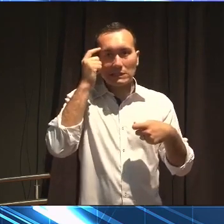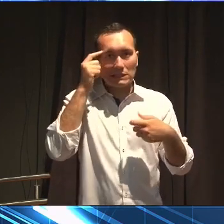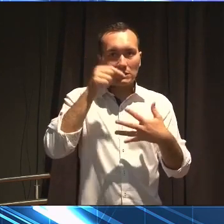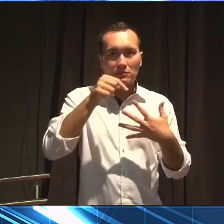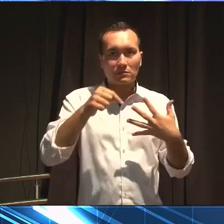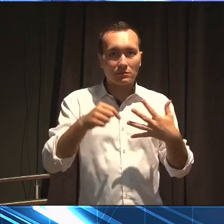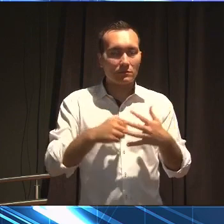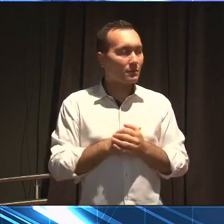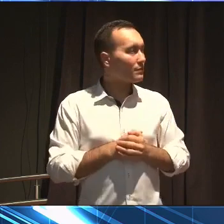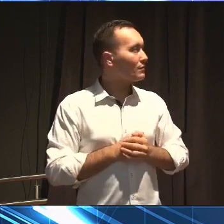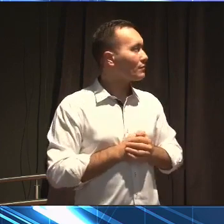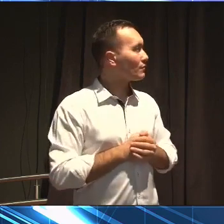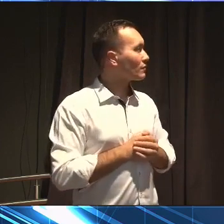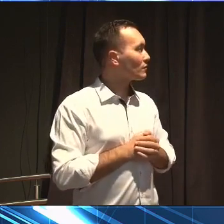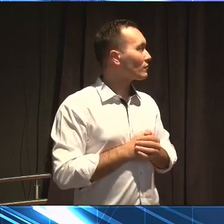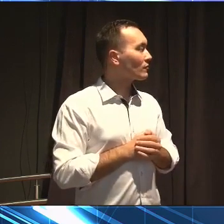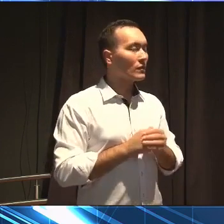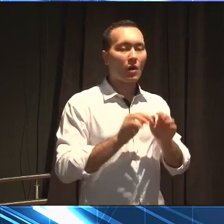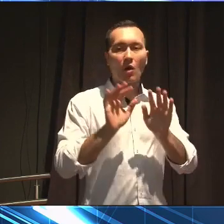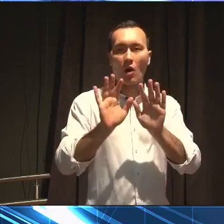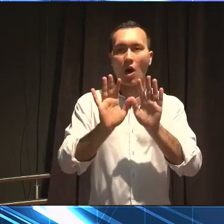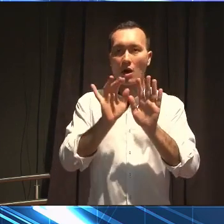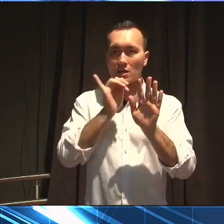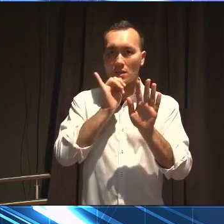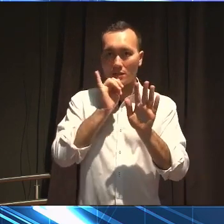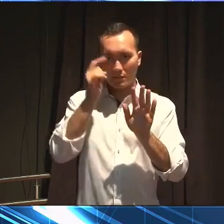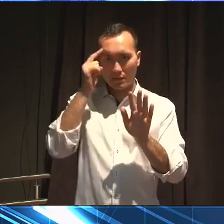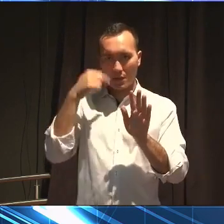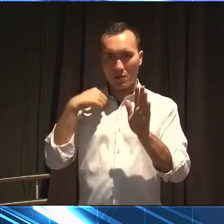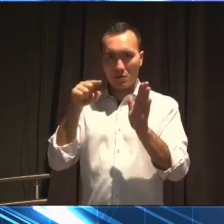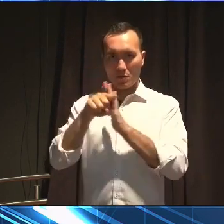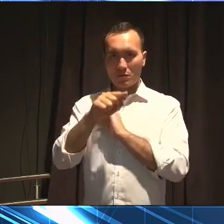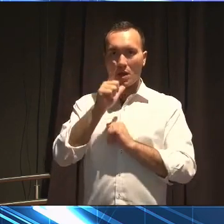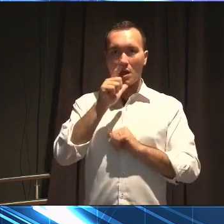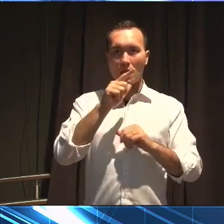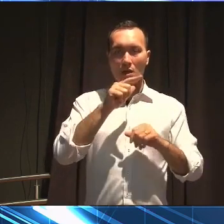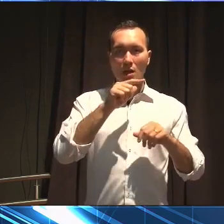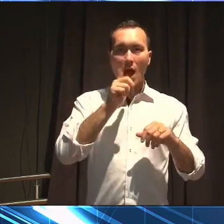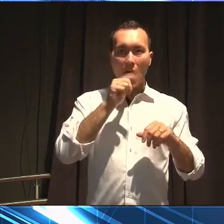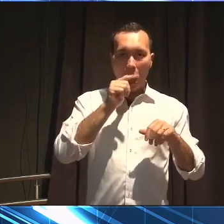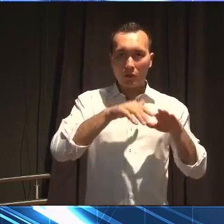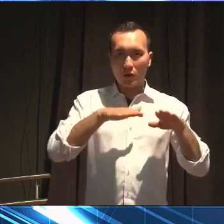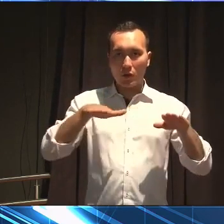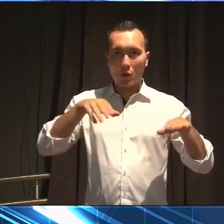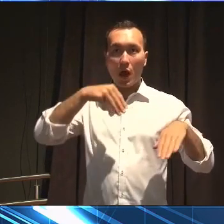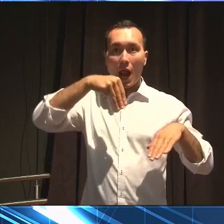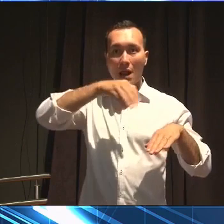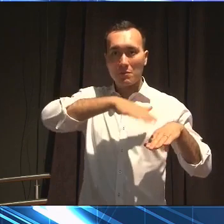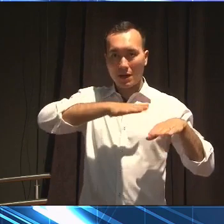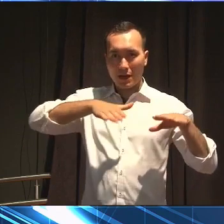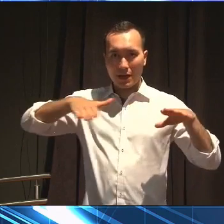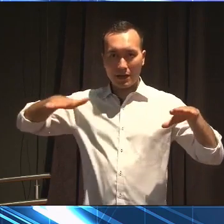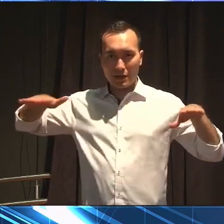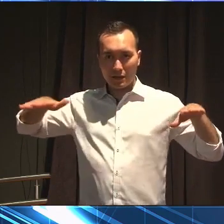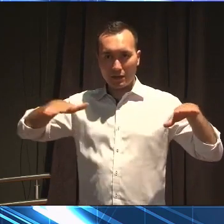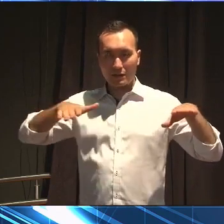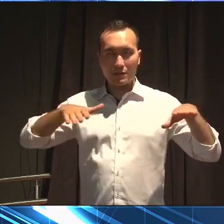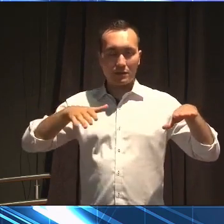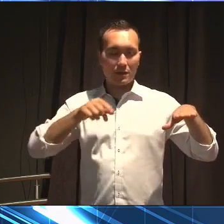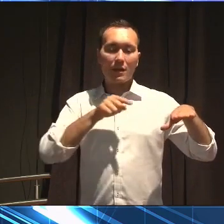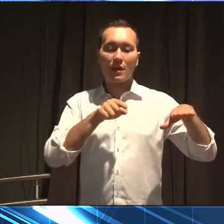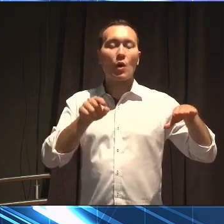vão definir o conceito de mar. Mas se a gente pegar o conceito de mar, vocês vão ver que eu posso definir